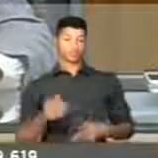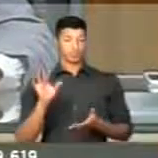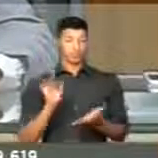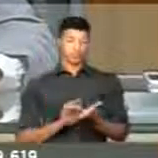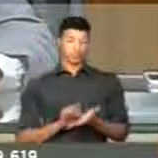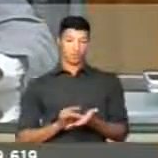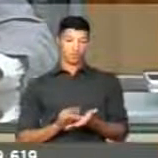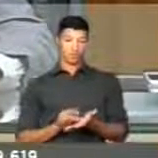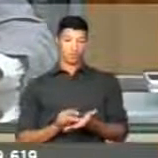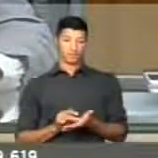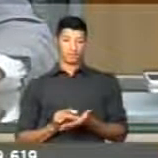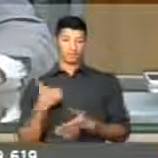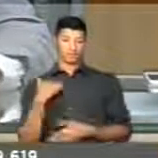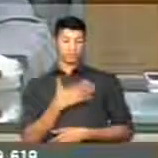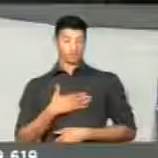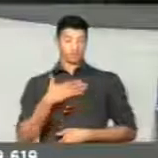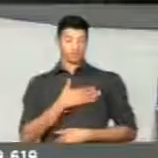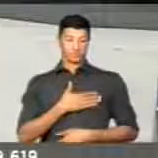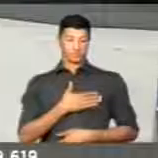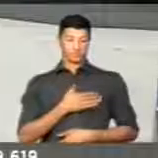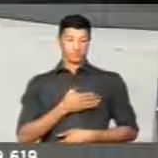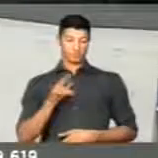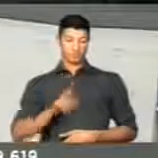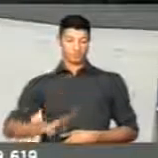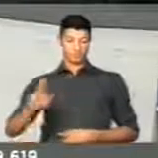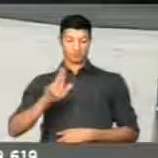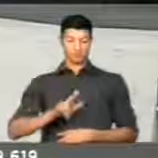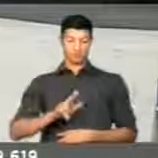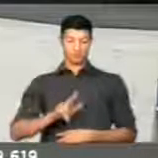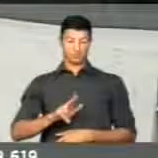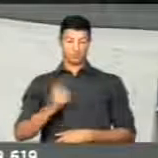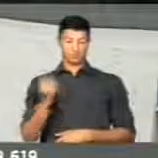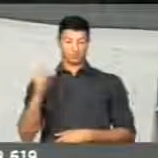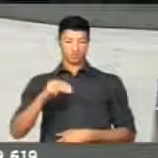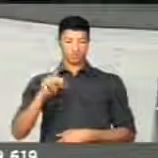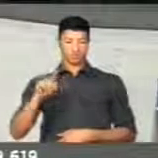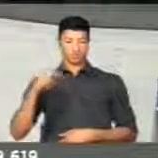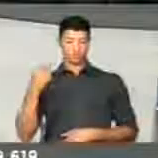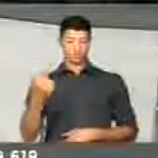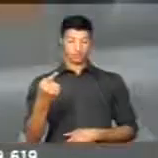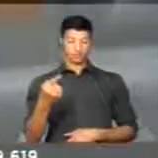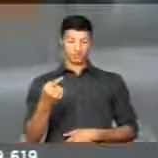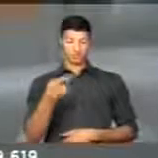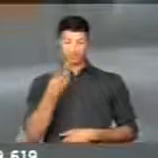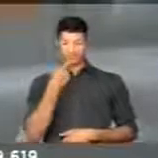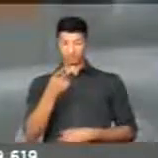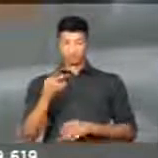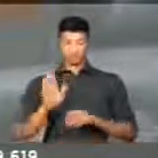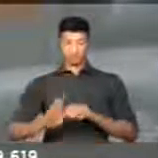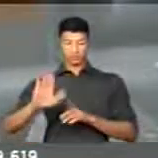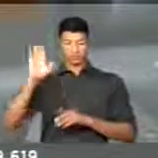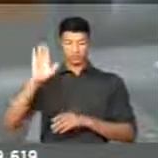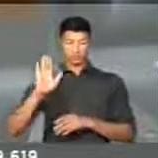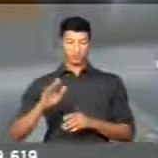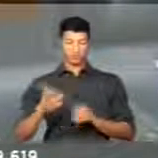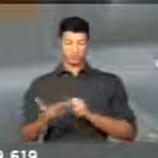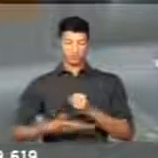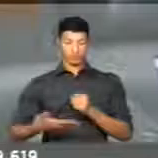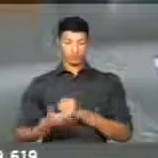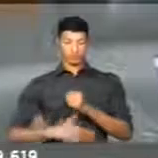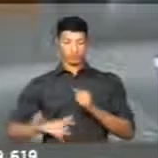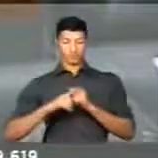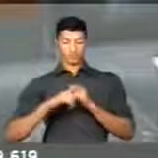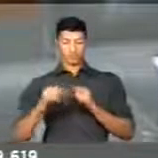verdade, eu gostaria de utilizar um minuto e depois fazer uma questão de ordem, baseada